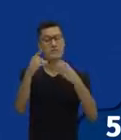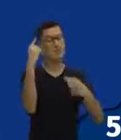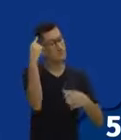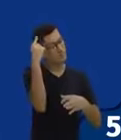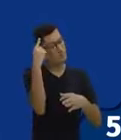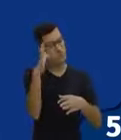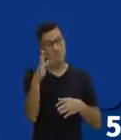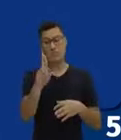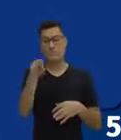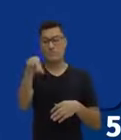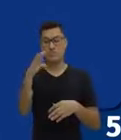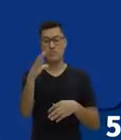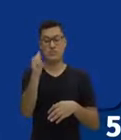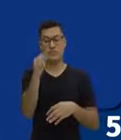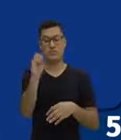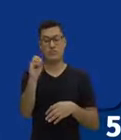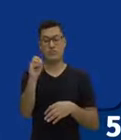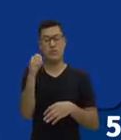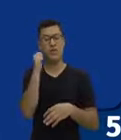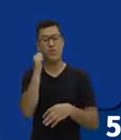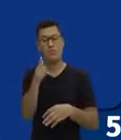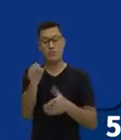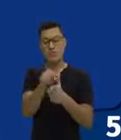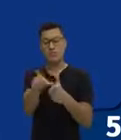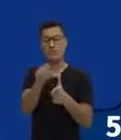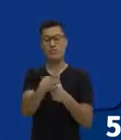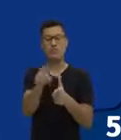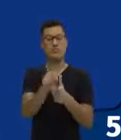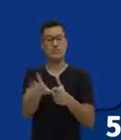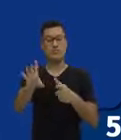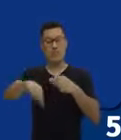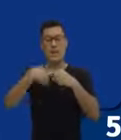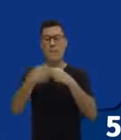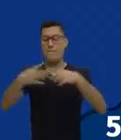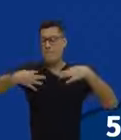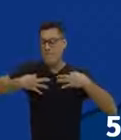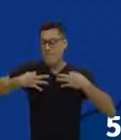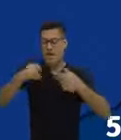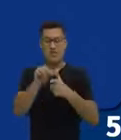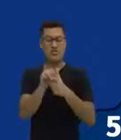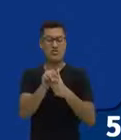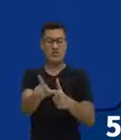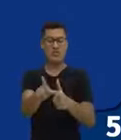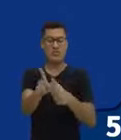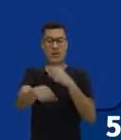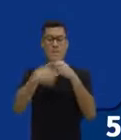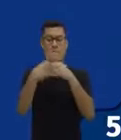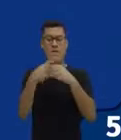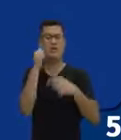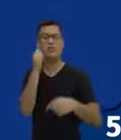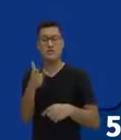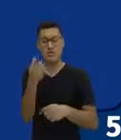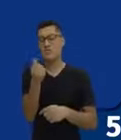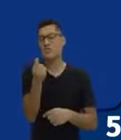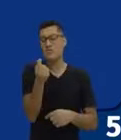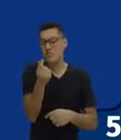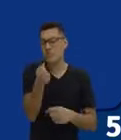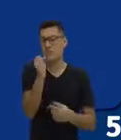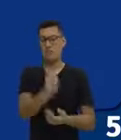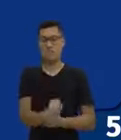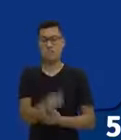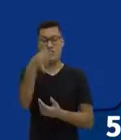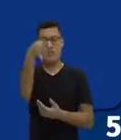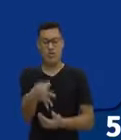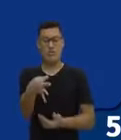nosso colega que estava ganhando comissão. Quanto mais camisa ele vendia, não é isso, Fernando? Mais ele ia ganhar, correto? Correto. Para que ele